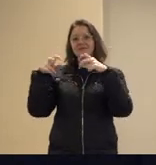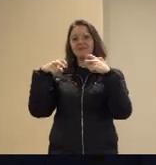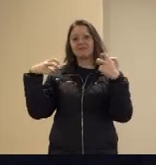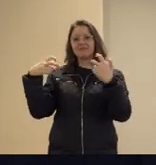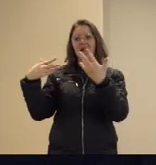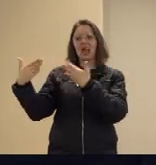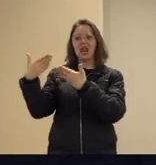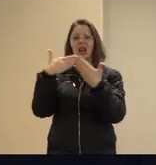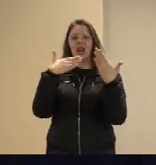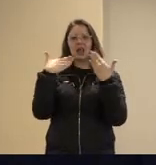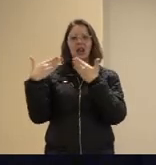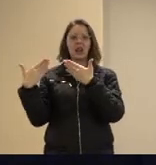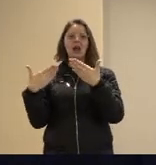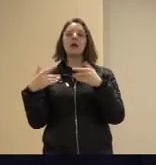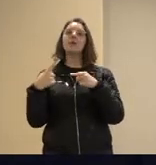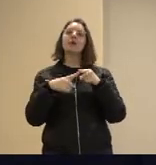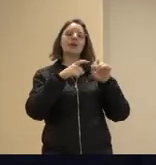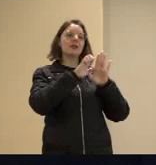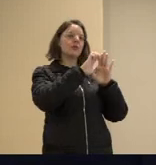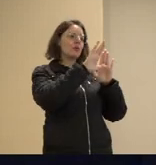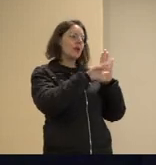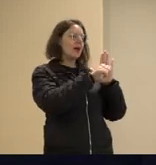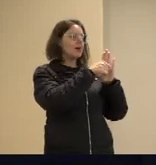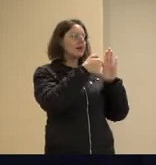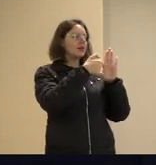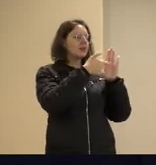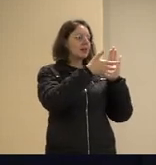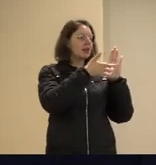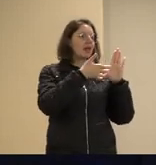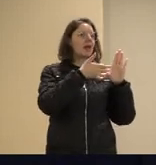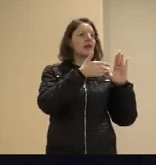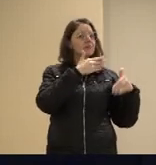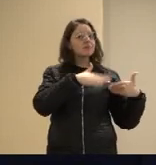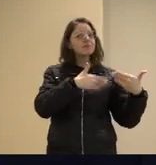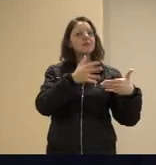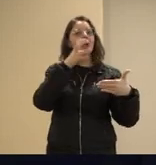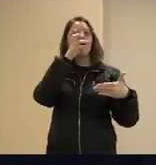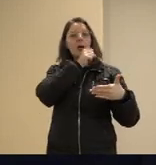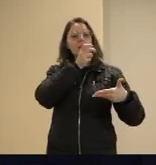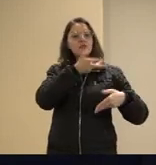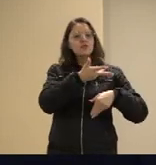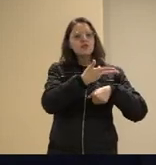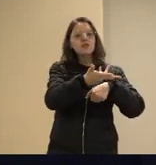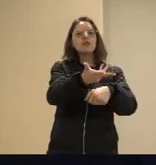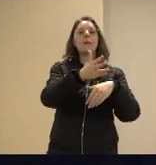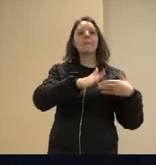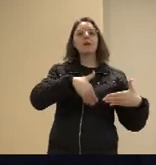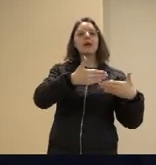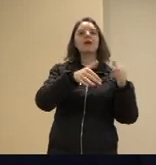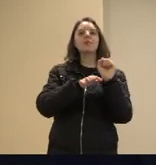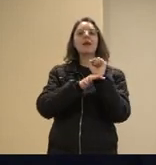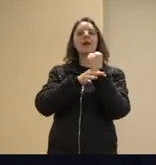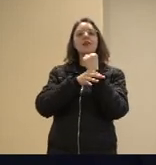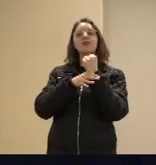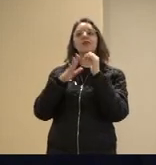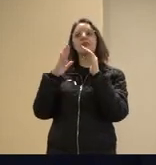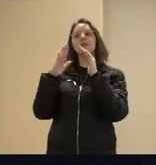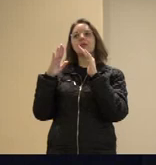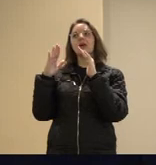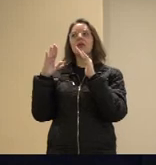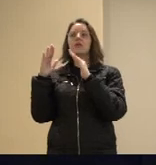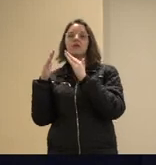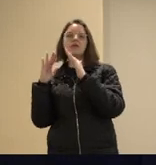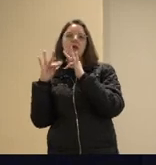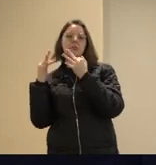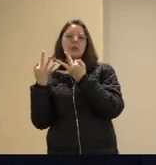visam tornar o processo mais célere, né, para a gente garantir que o acolhimento realmente